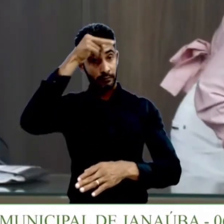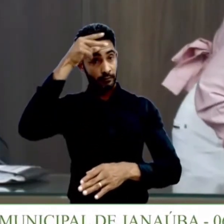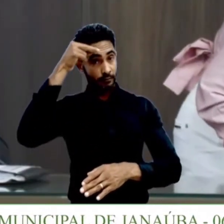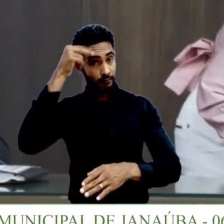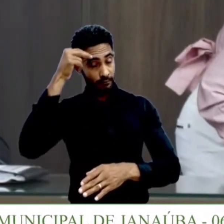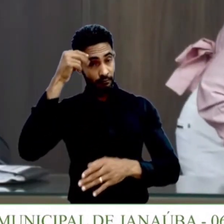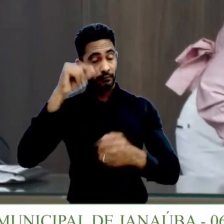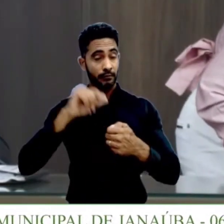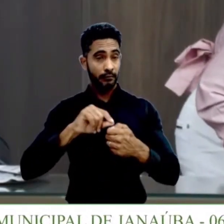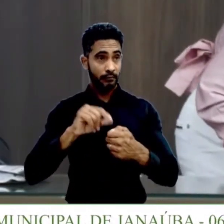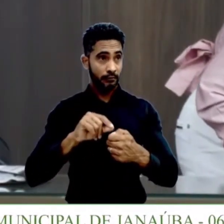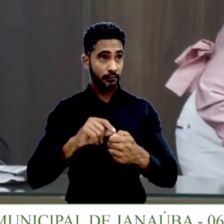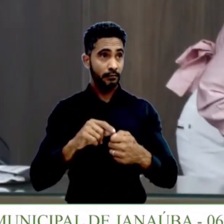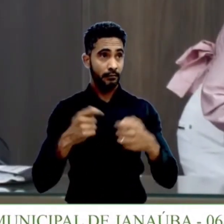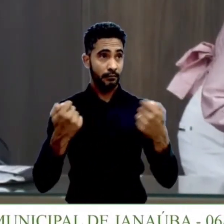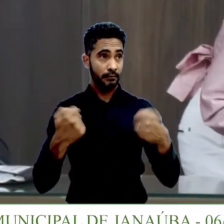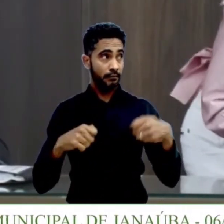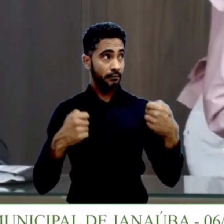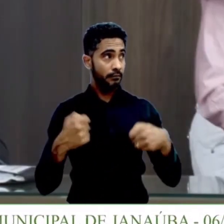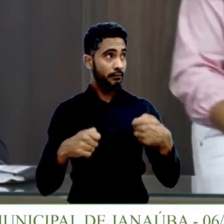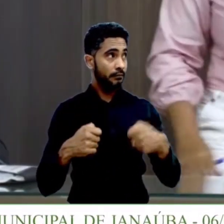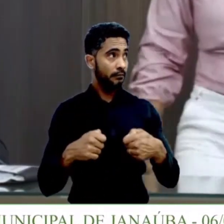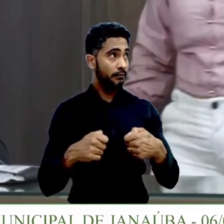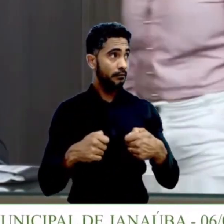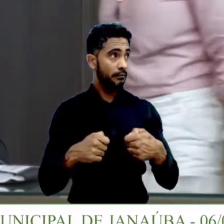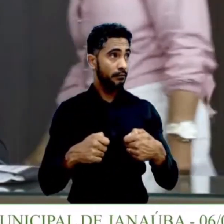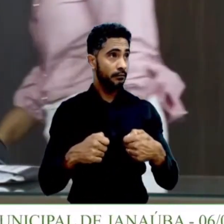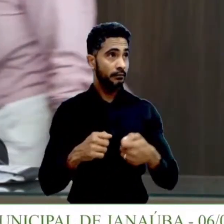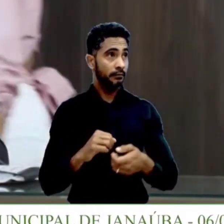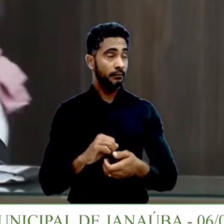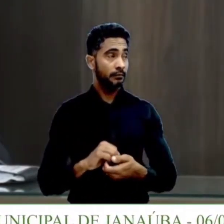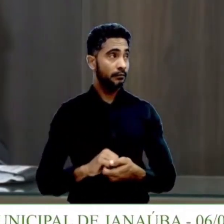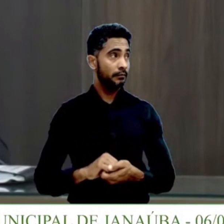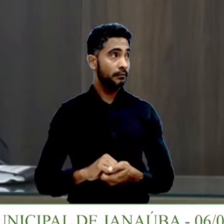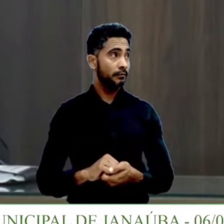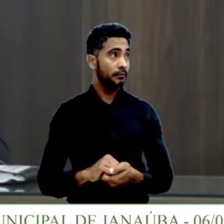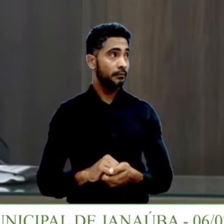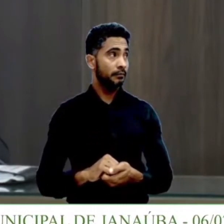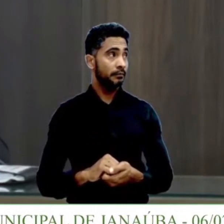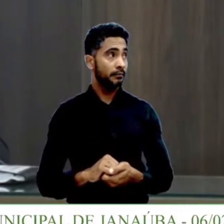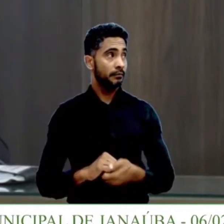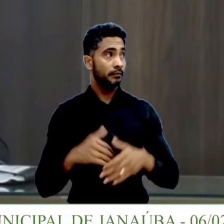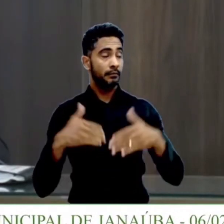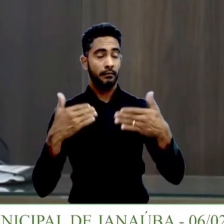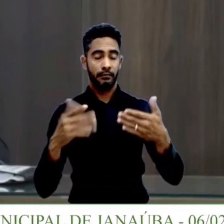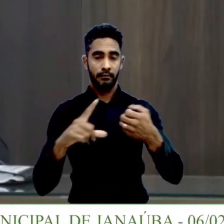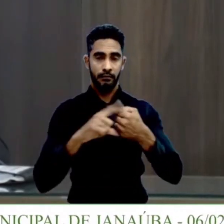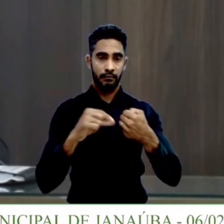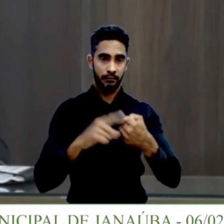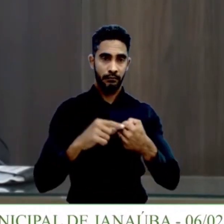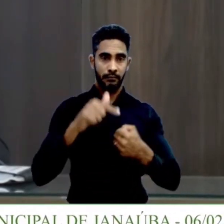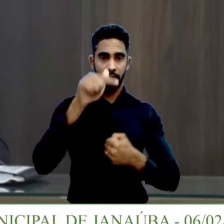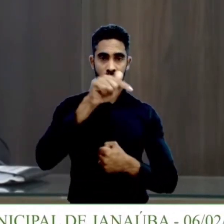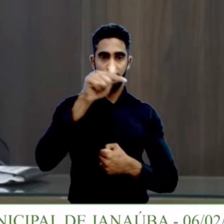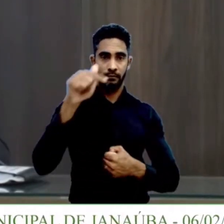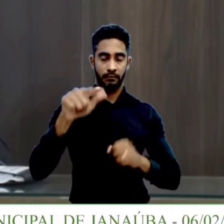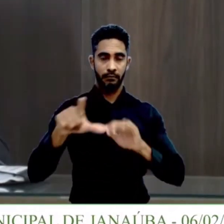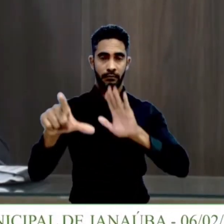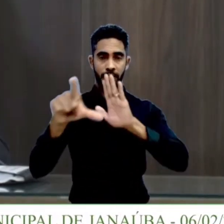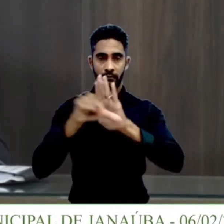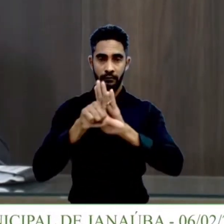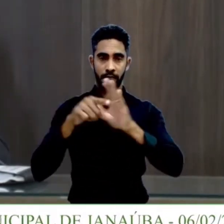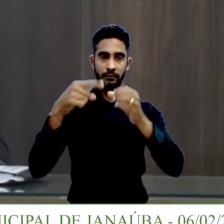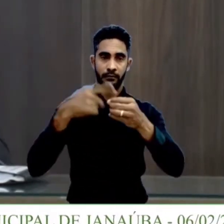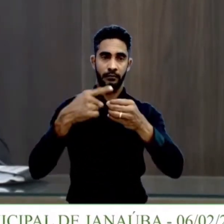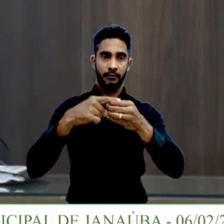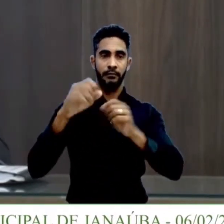as providências que se fizerem necessárias para que possamos atender essa necessidade. Confulco no artigo 77 da Lei Orgânica